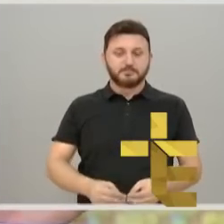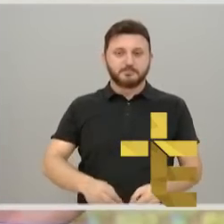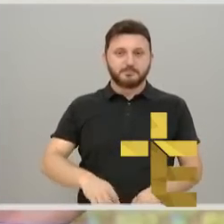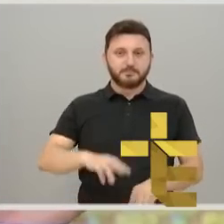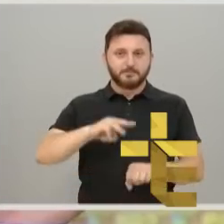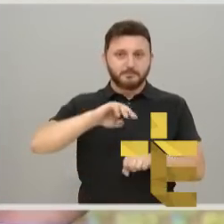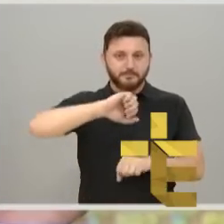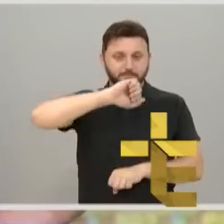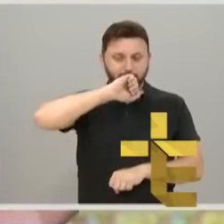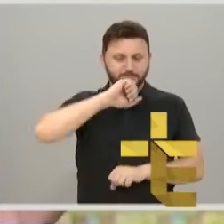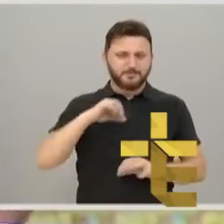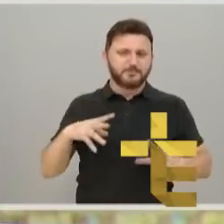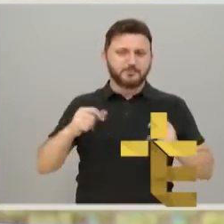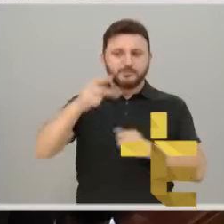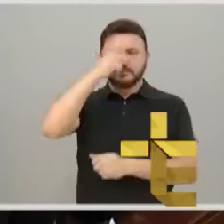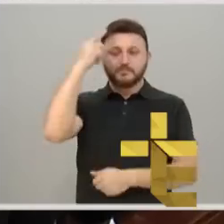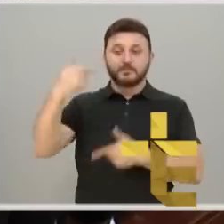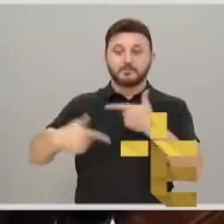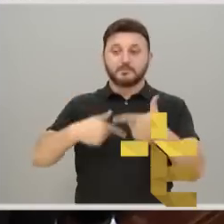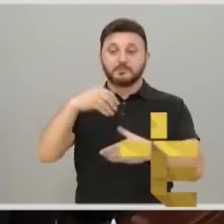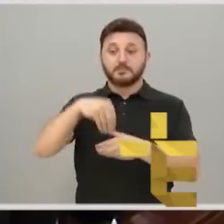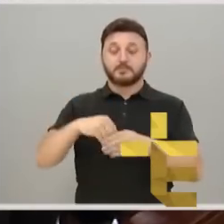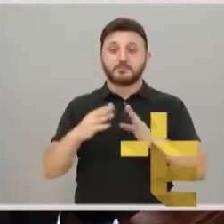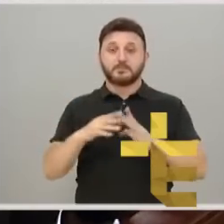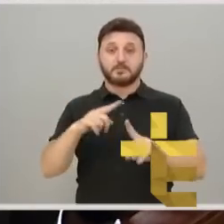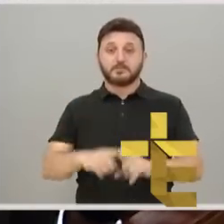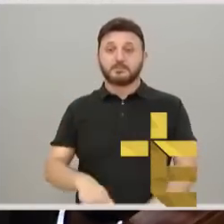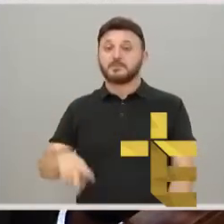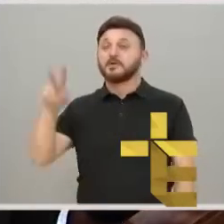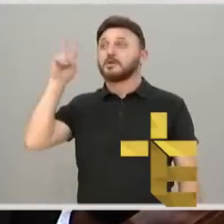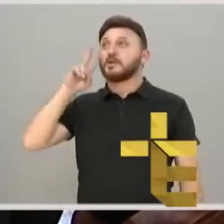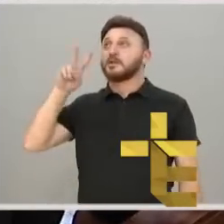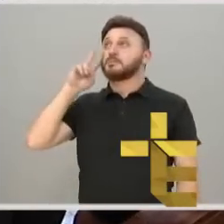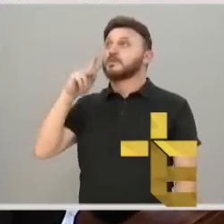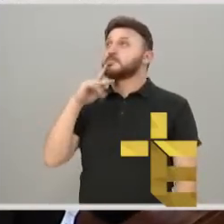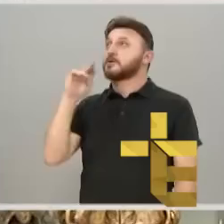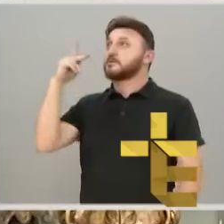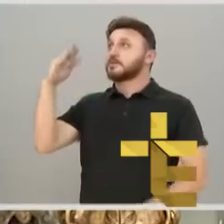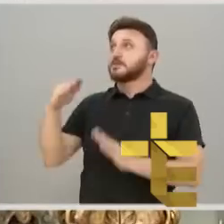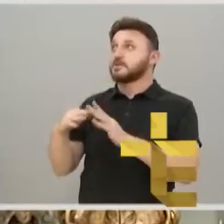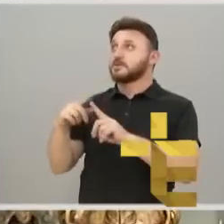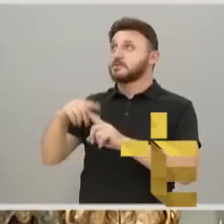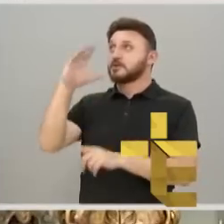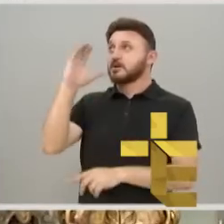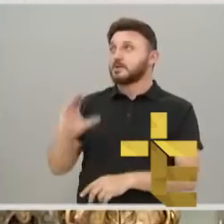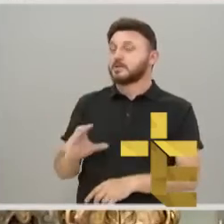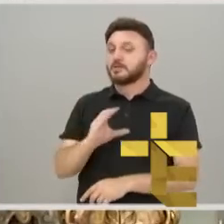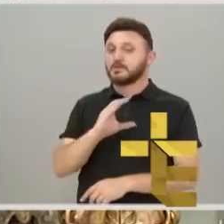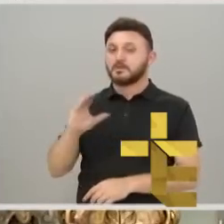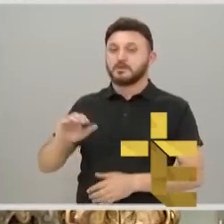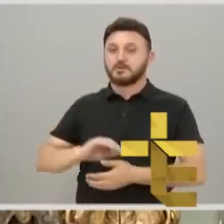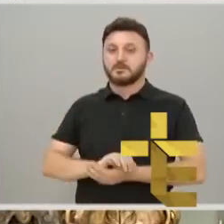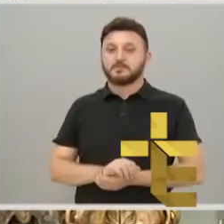os ministros do vosso povo. Lembrai-vos, ó Pai, da vossa Igreja.